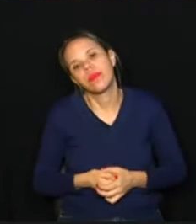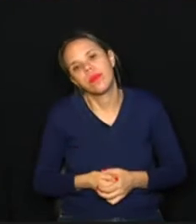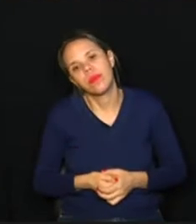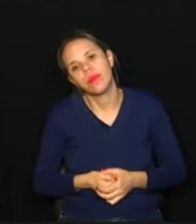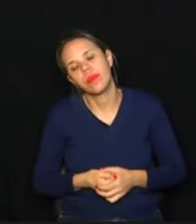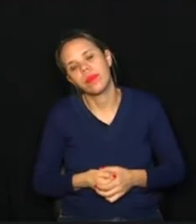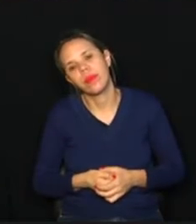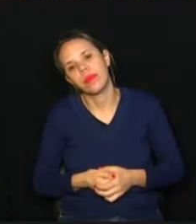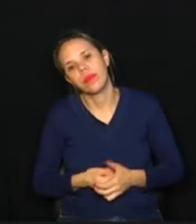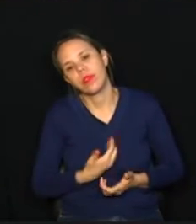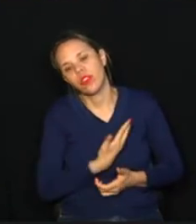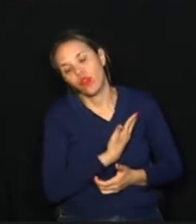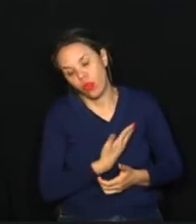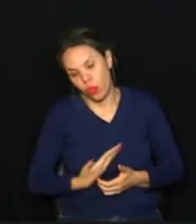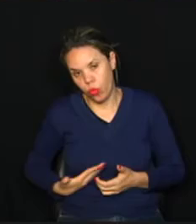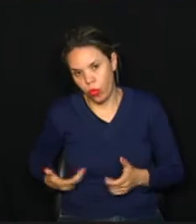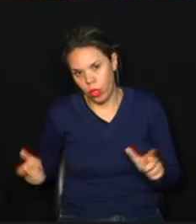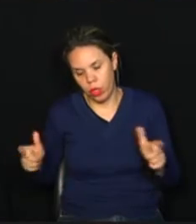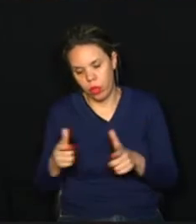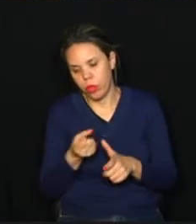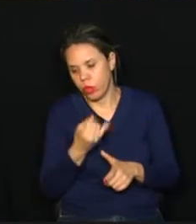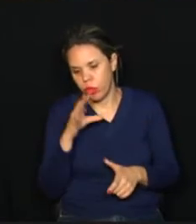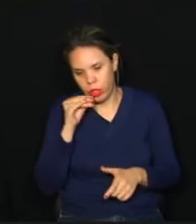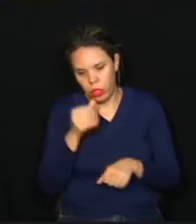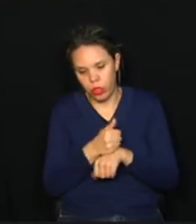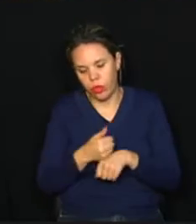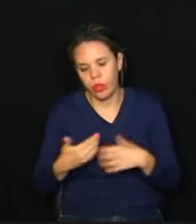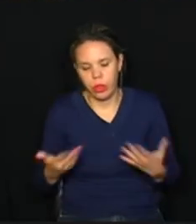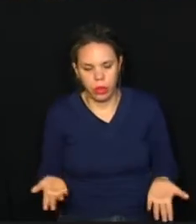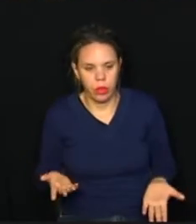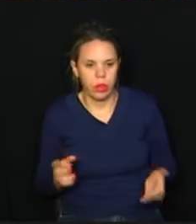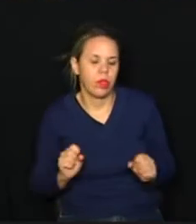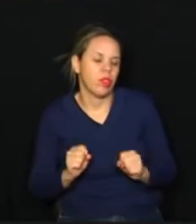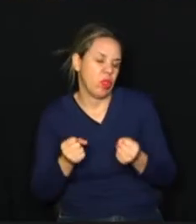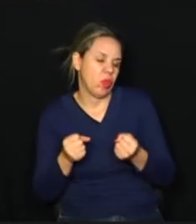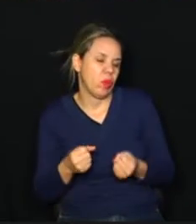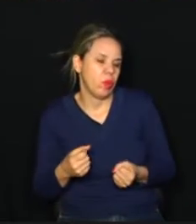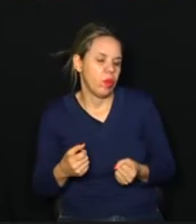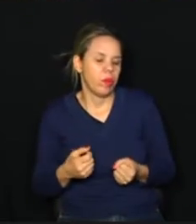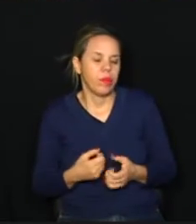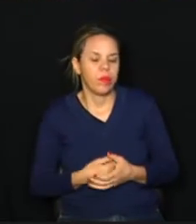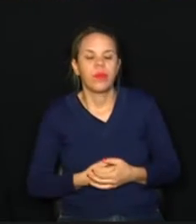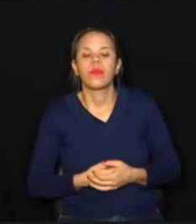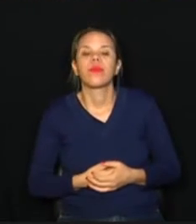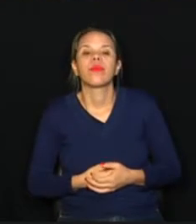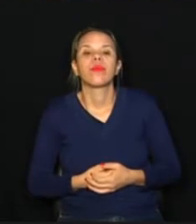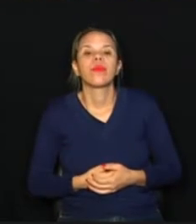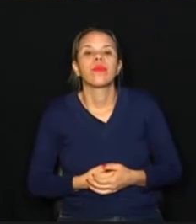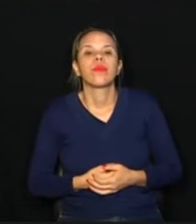máquina pública que é defendida, e isso